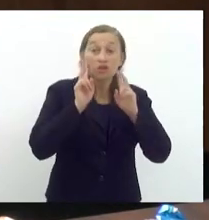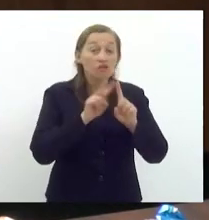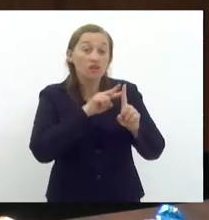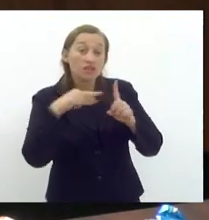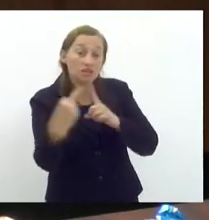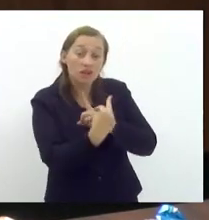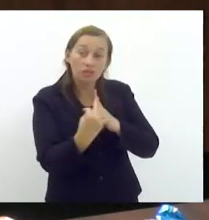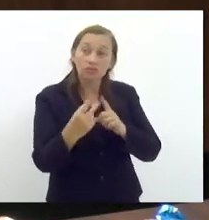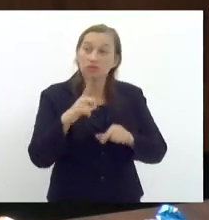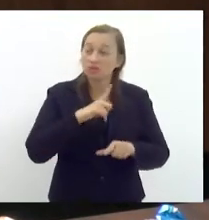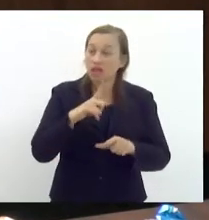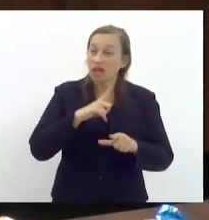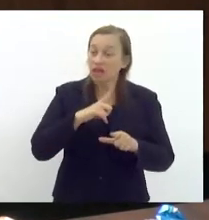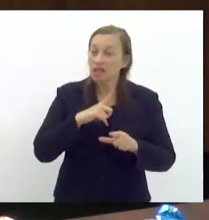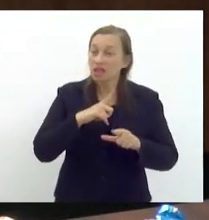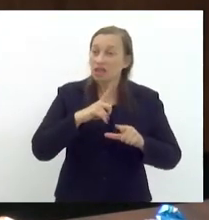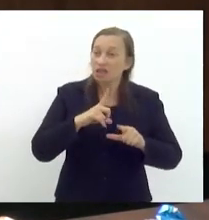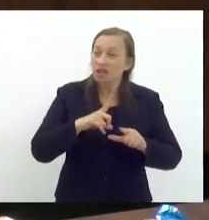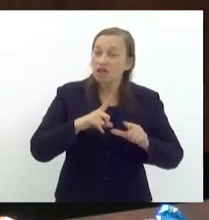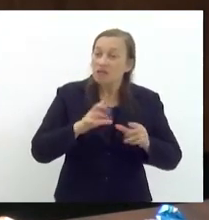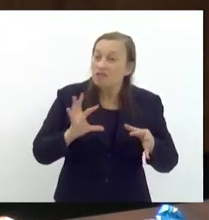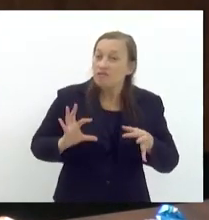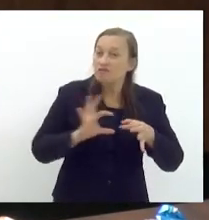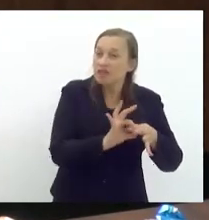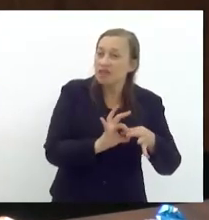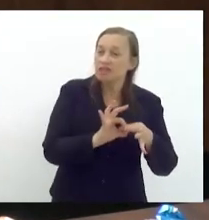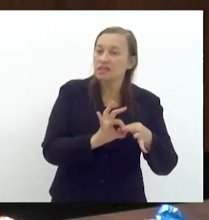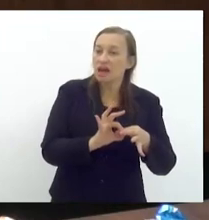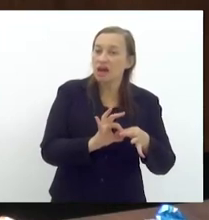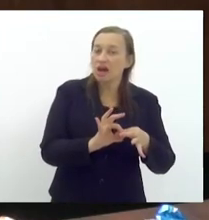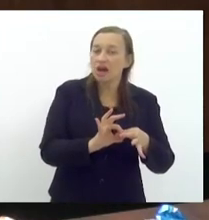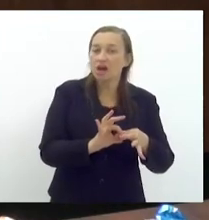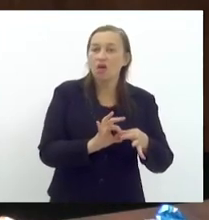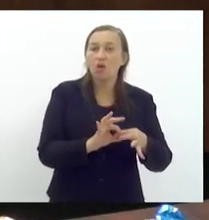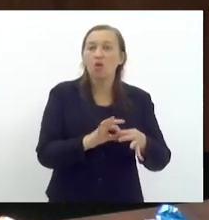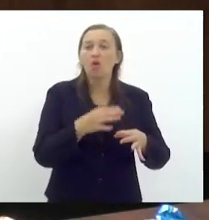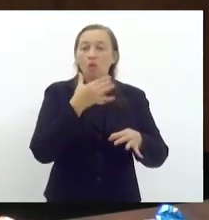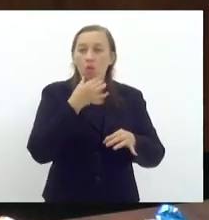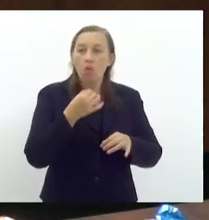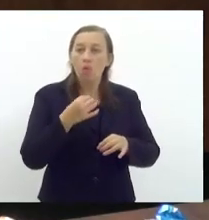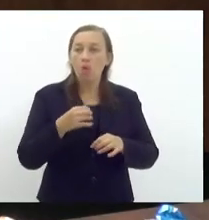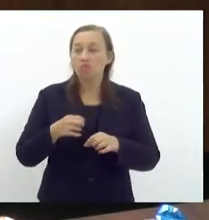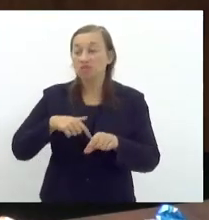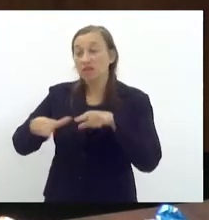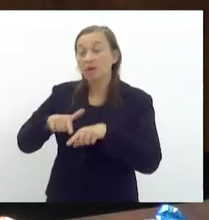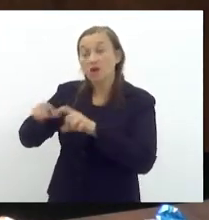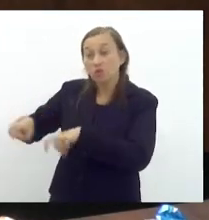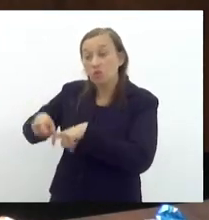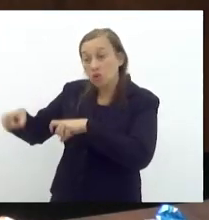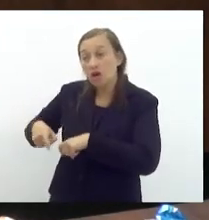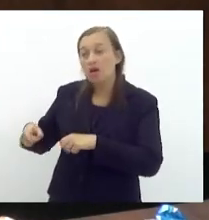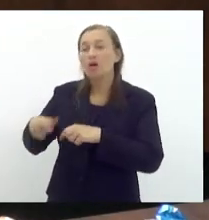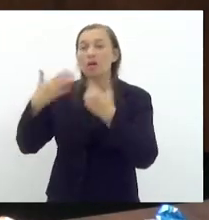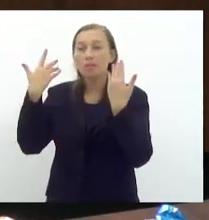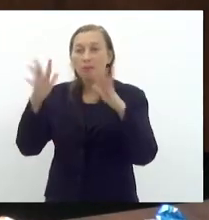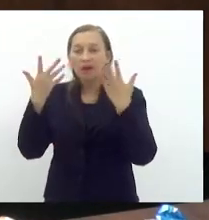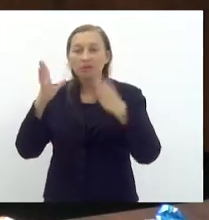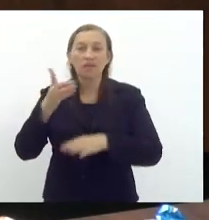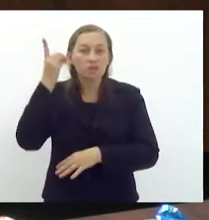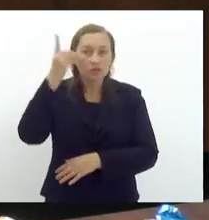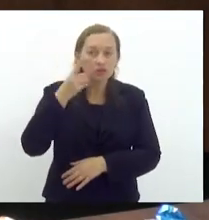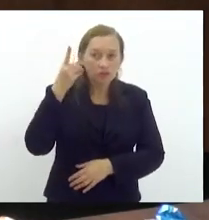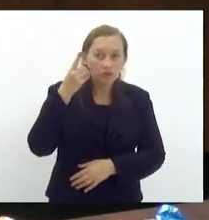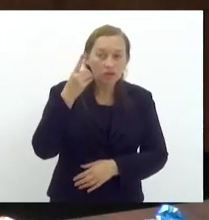fomentar e principalmente fixar o homem no campo e eu quero aqui parabenizar o governador Cláudio